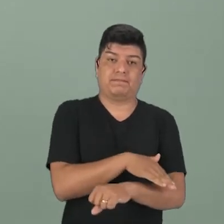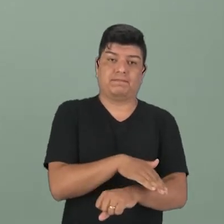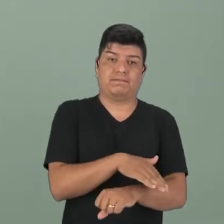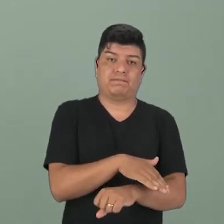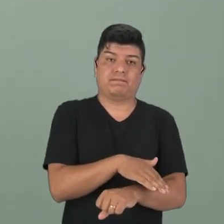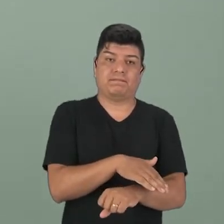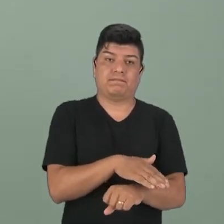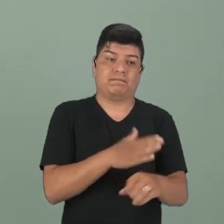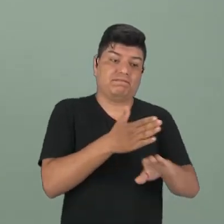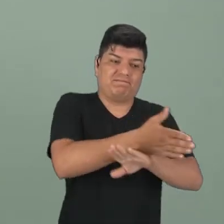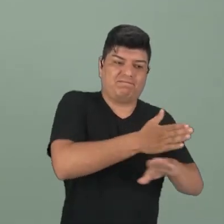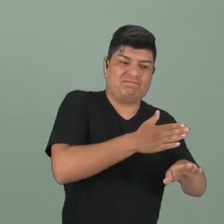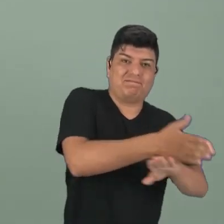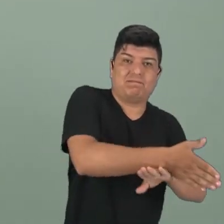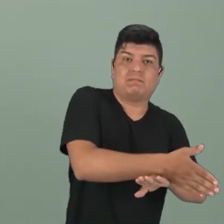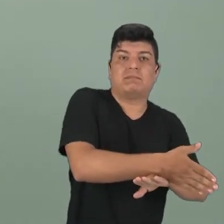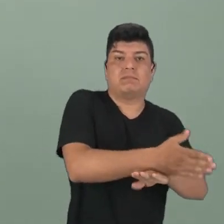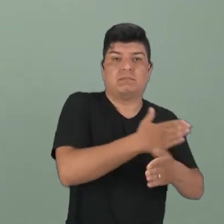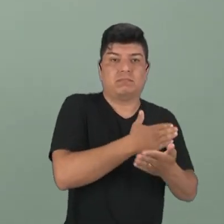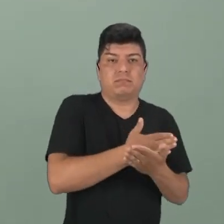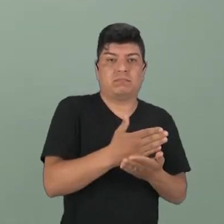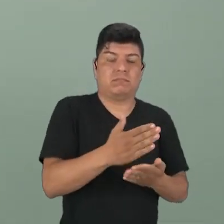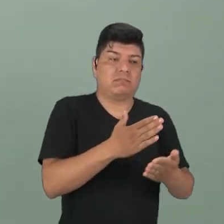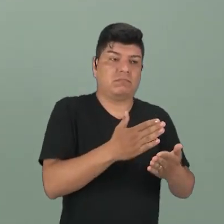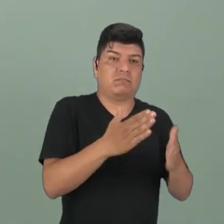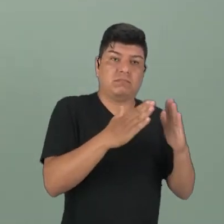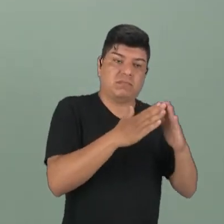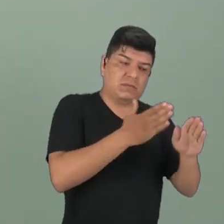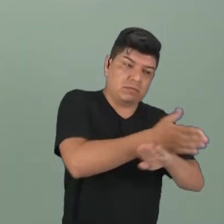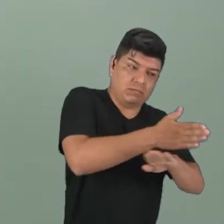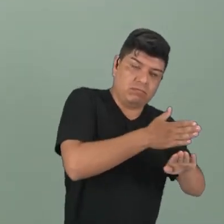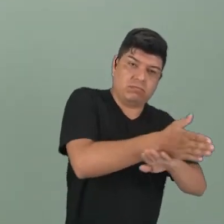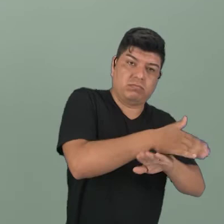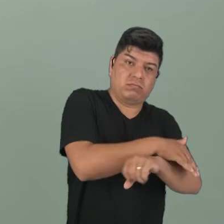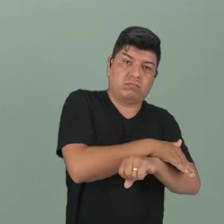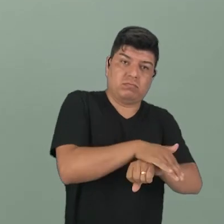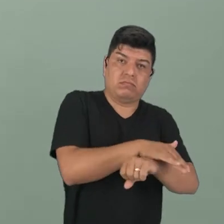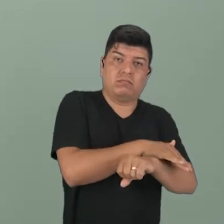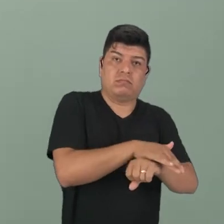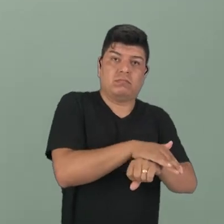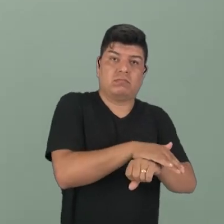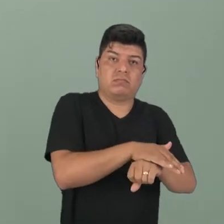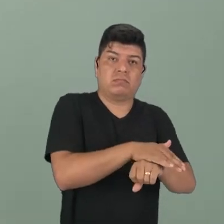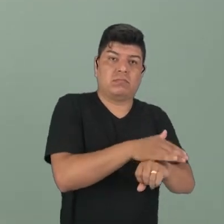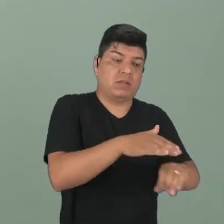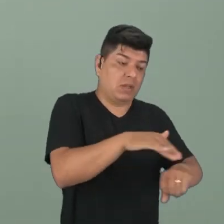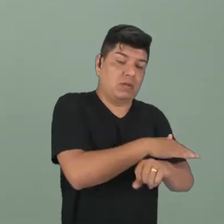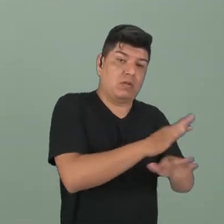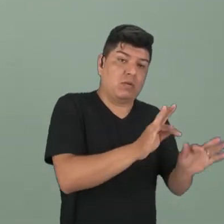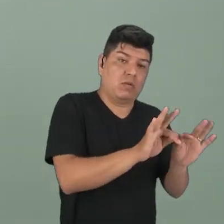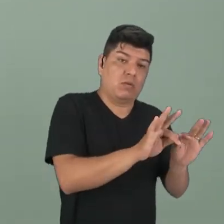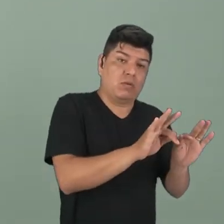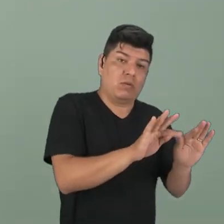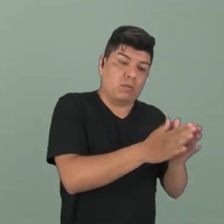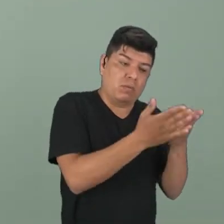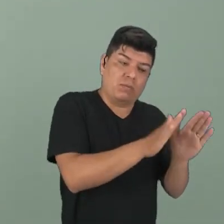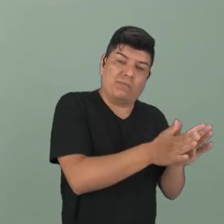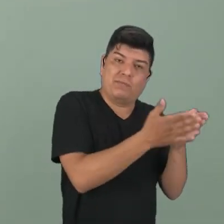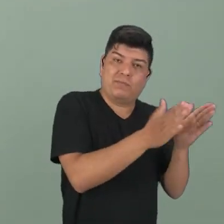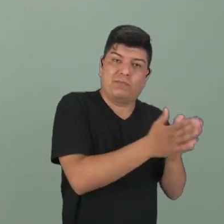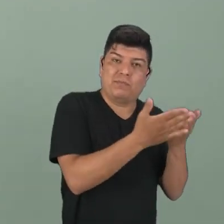terras que são invadidas, bairros que começam as invasões, e aí vem as partes periféricas da cidade, que não tem